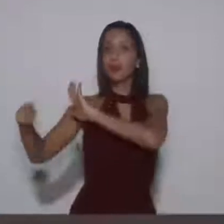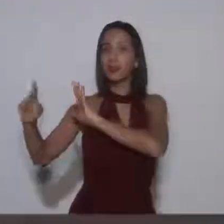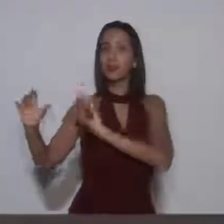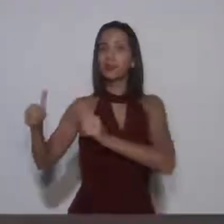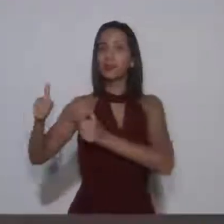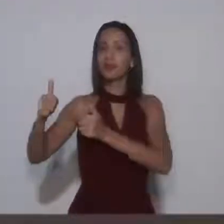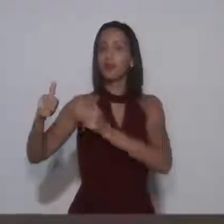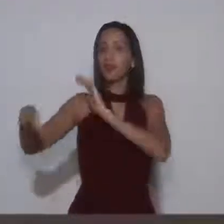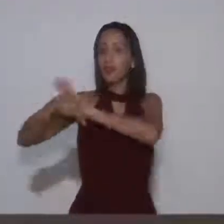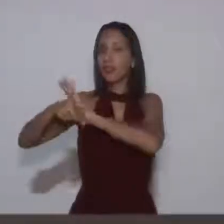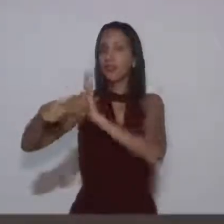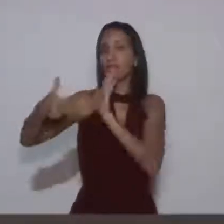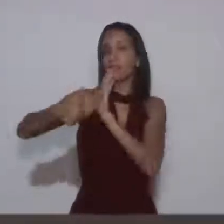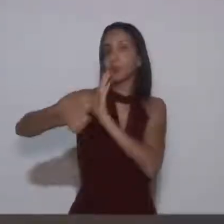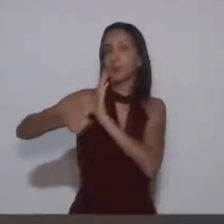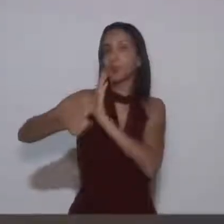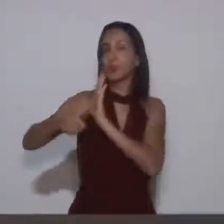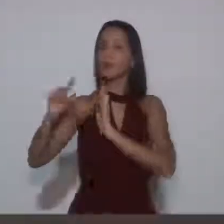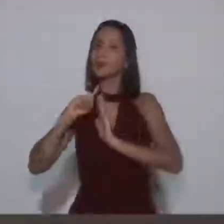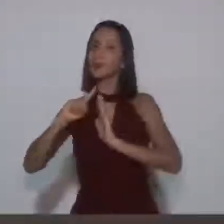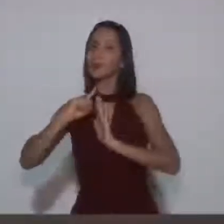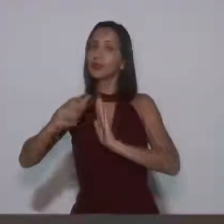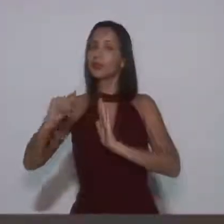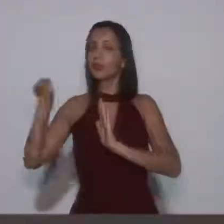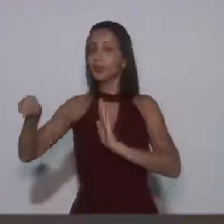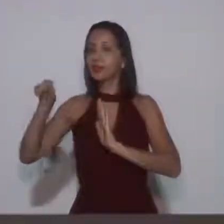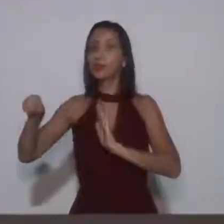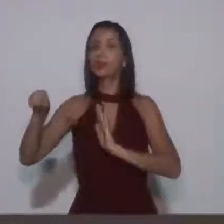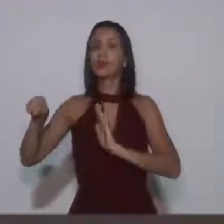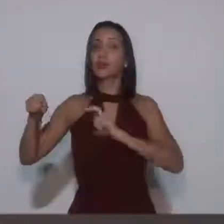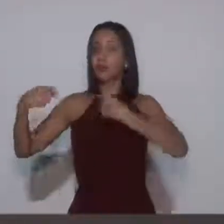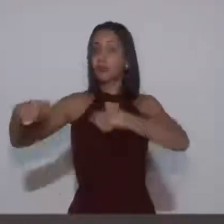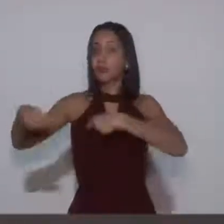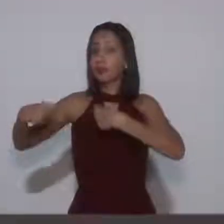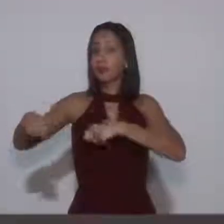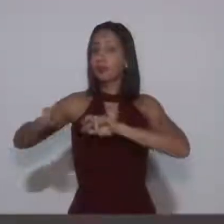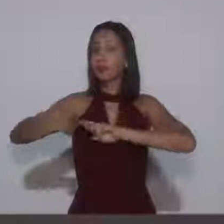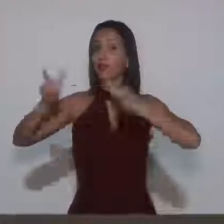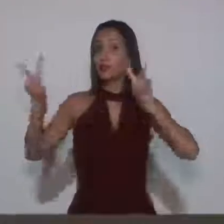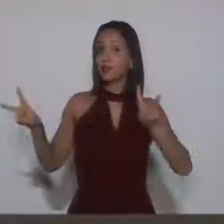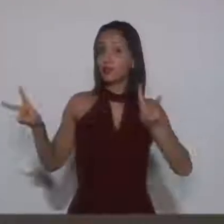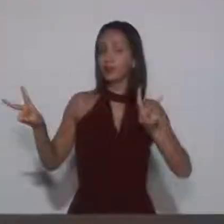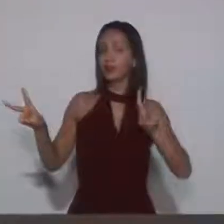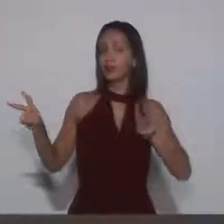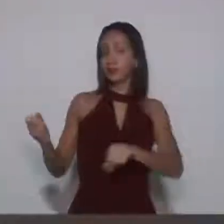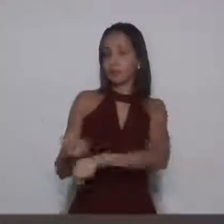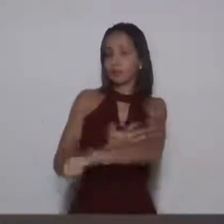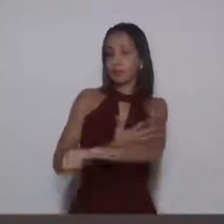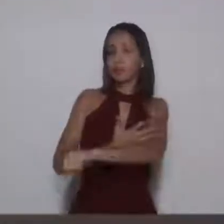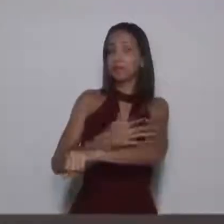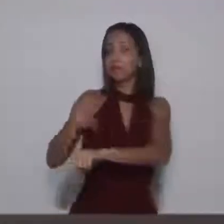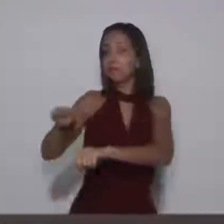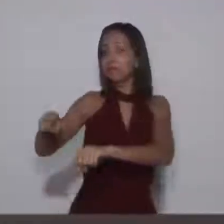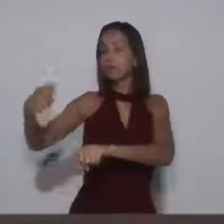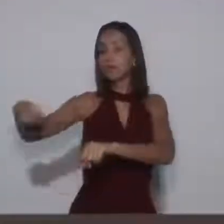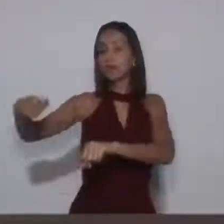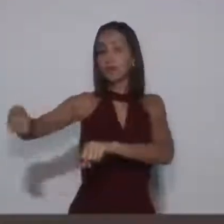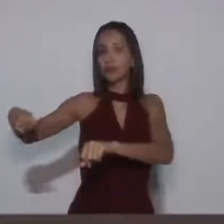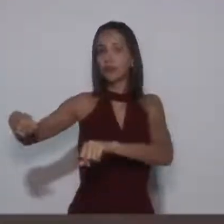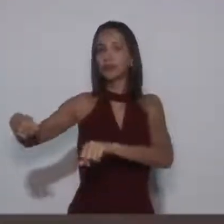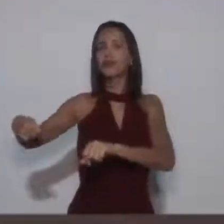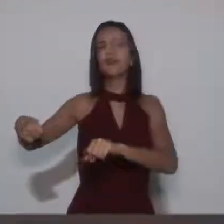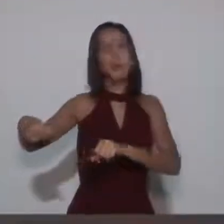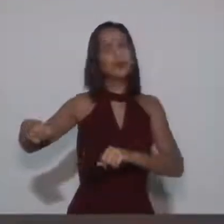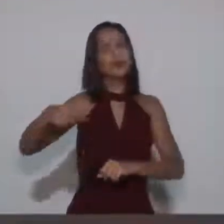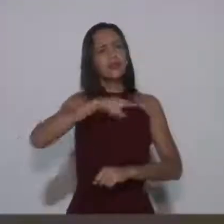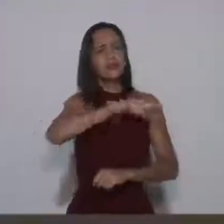A responsabilidade é clara. É necessário que a gente consiga diferenciar a emoção daquilo que é necessário. E aí eu trago